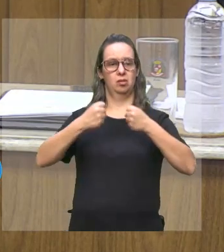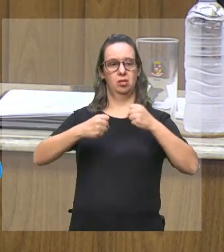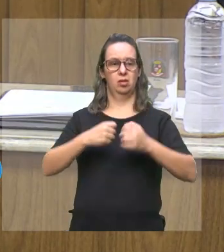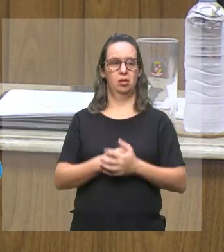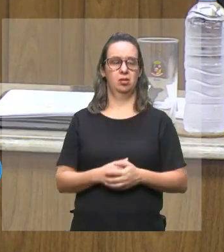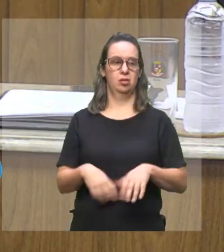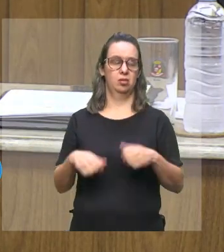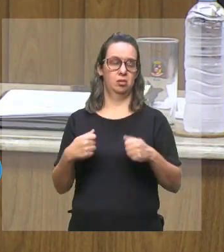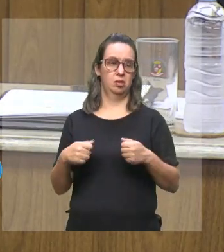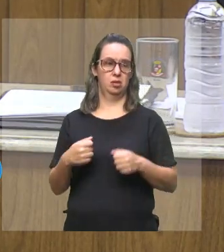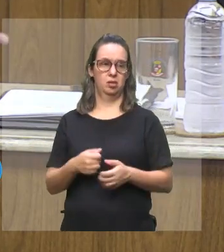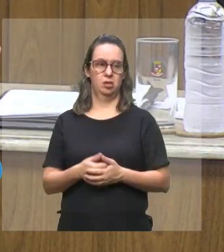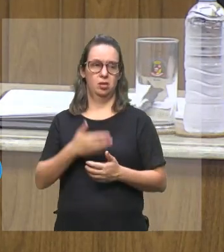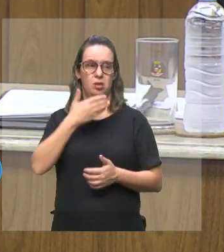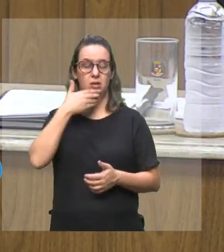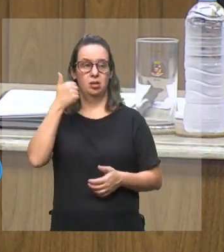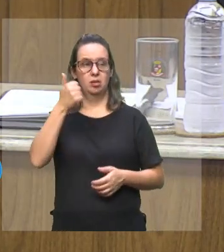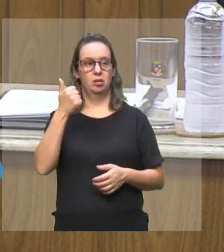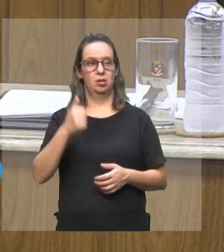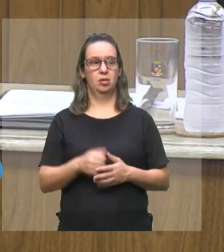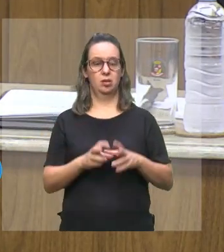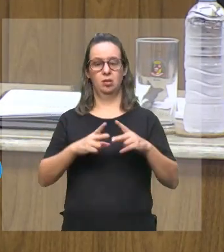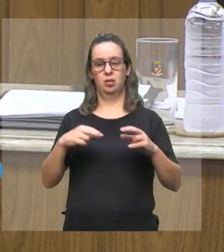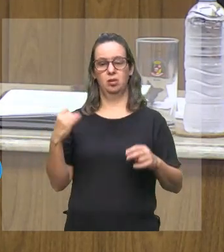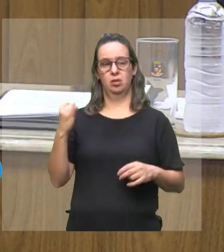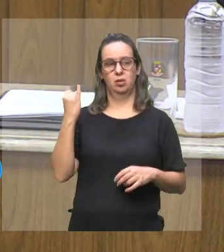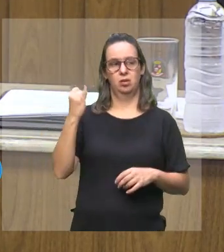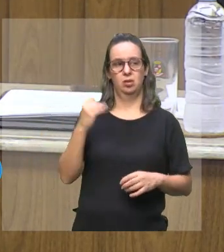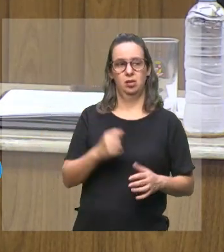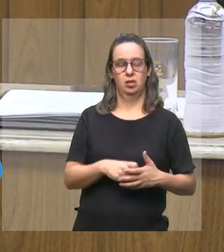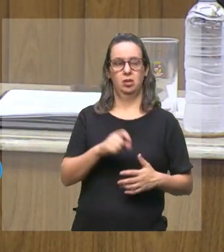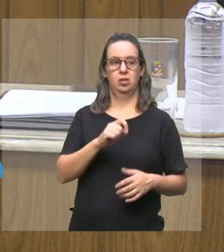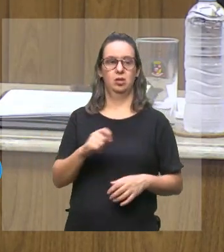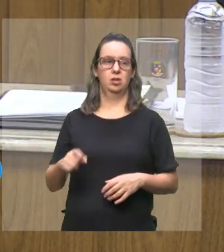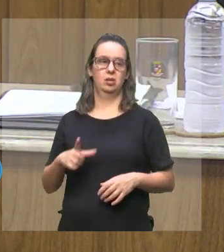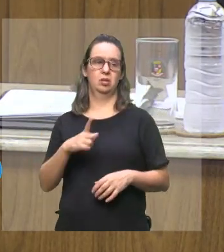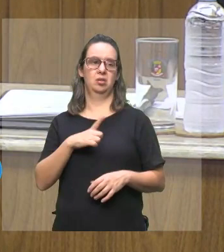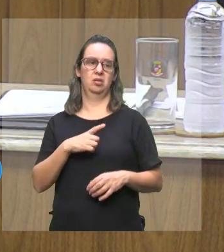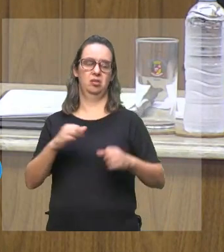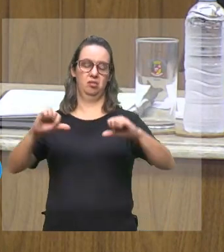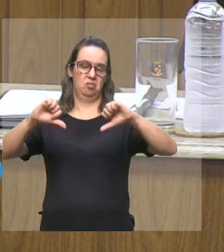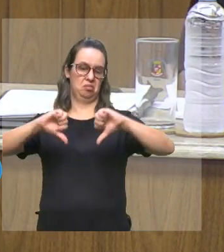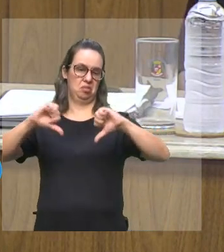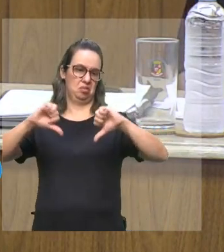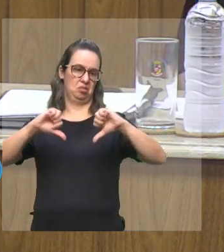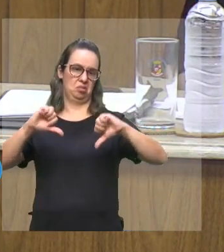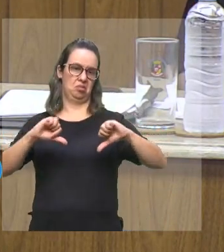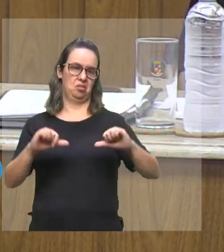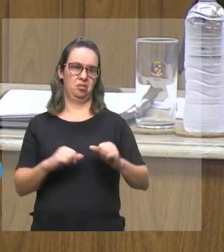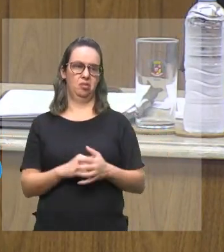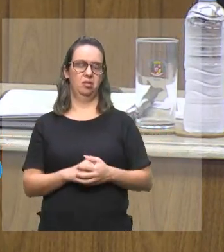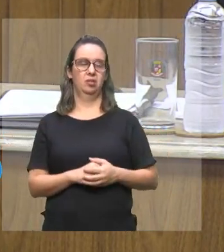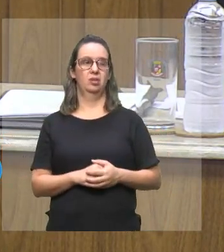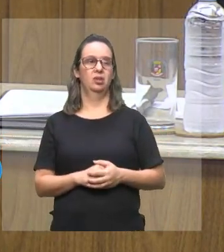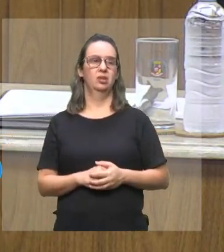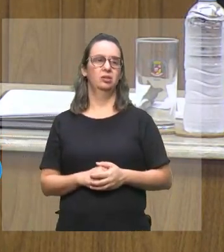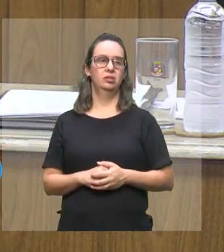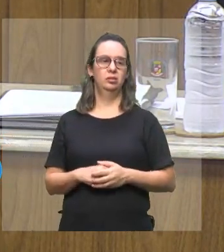algo importante para a cidade? Pode não ser, mas para quem tem ali o prejuízo de ter o